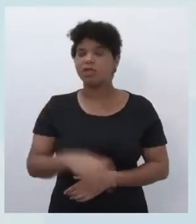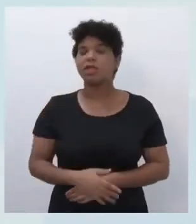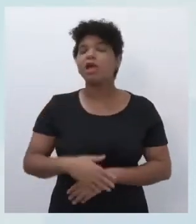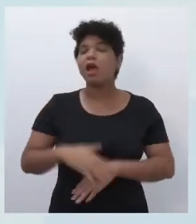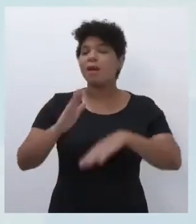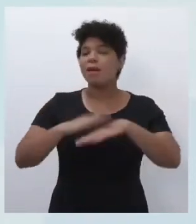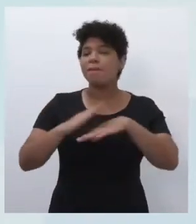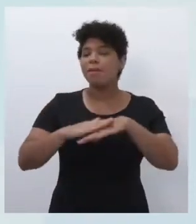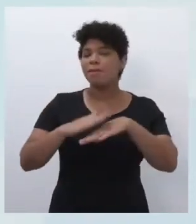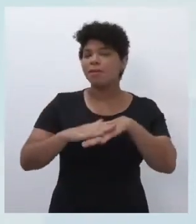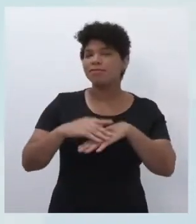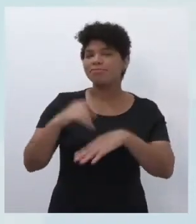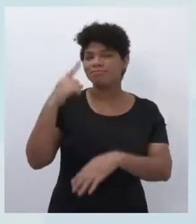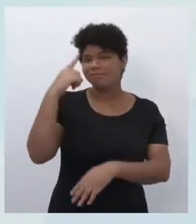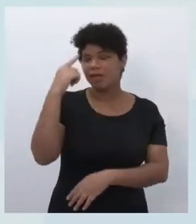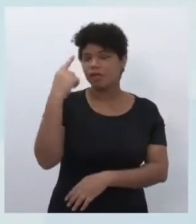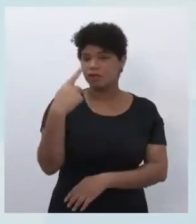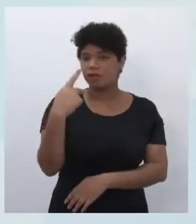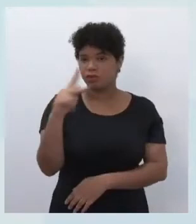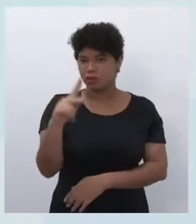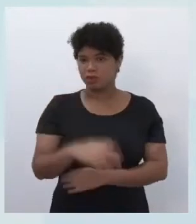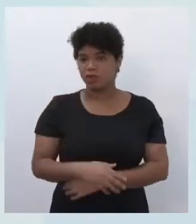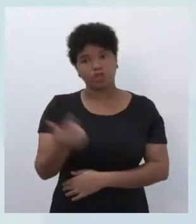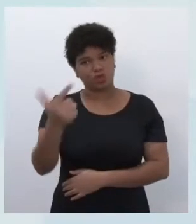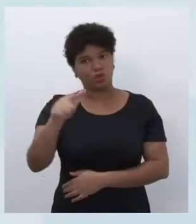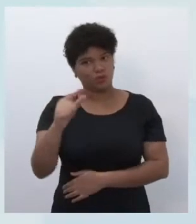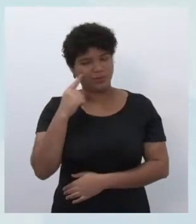proposta. Então, vamos voltar na imagem.